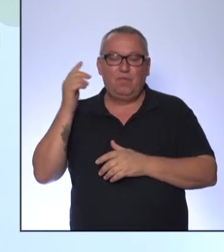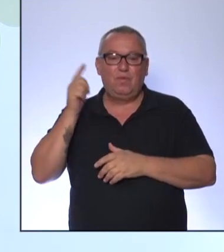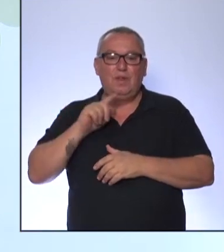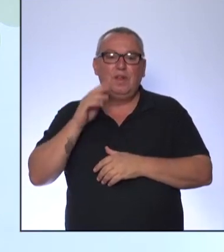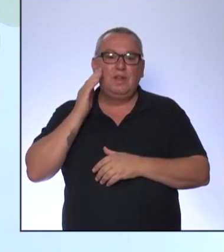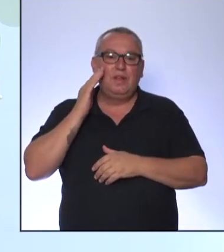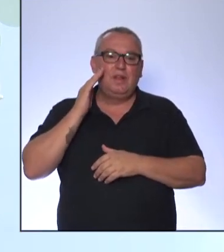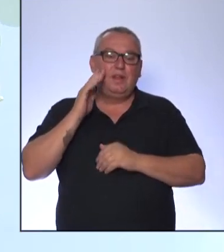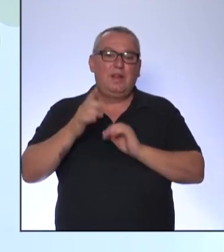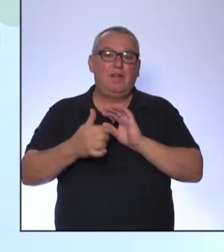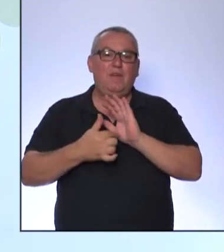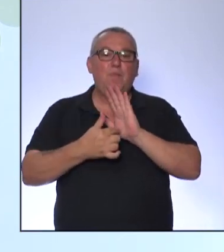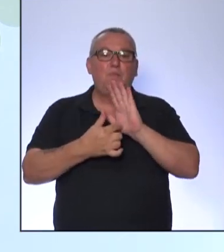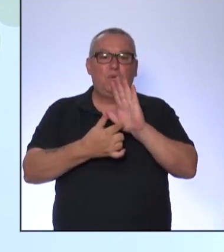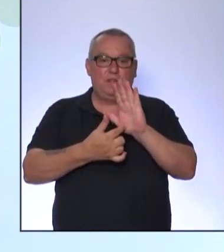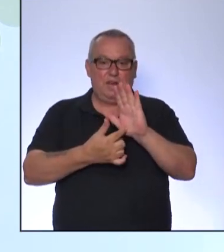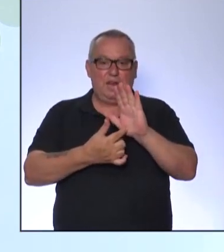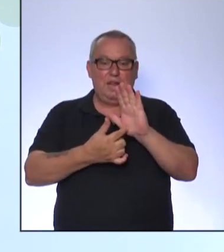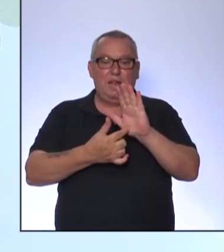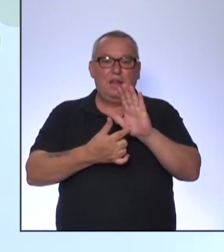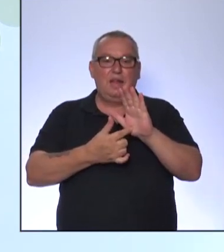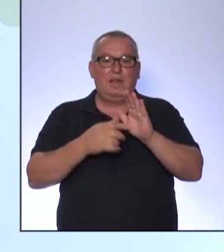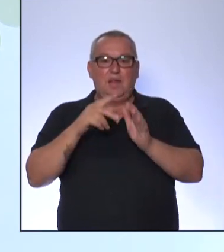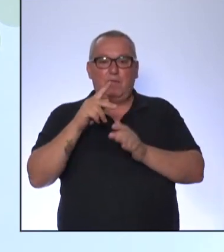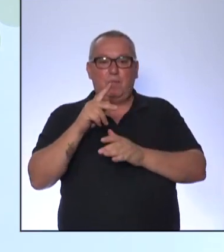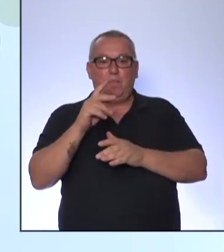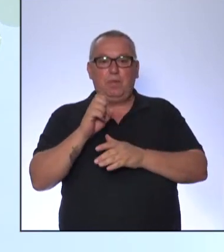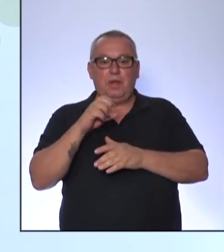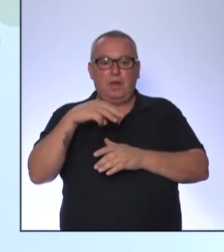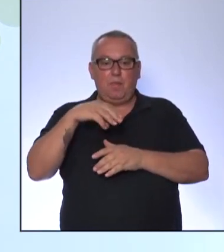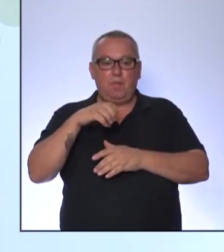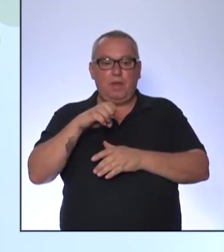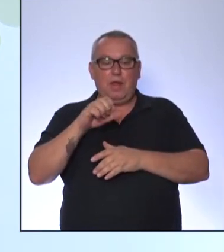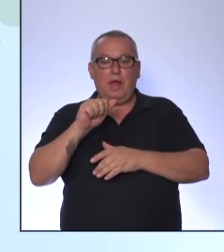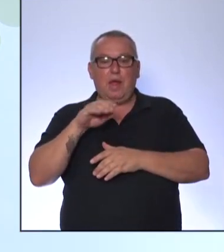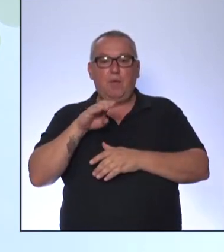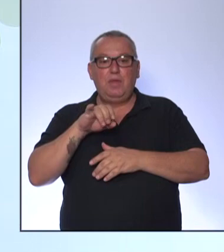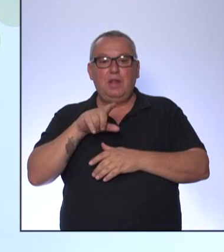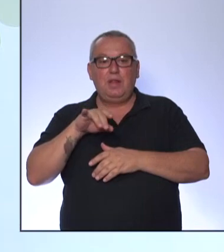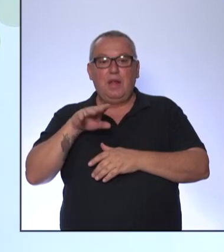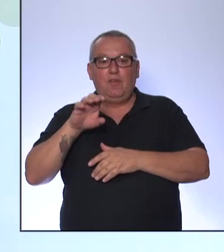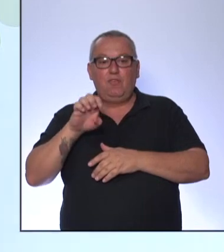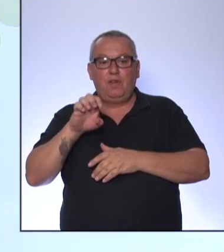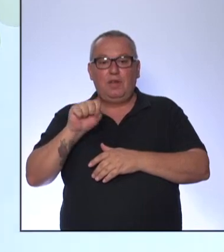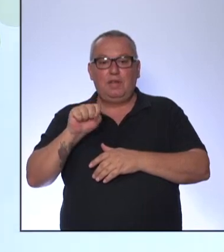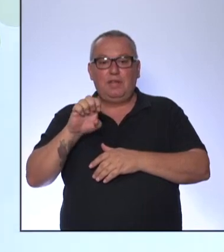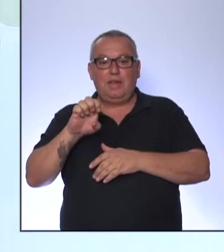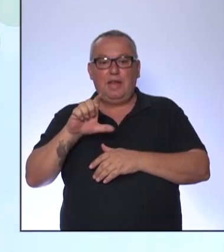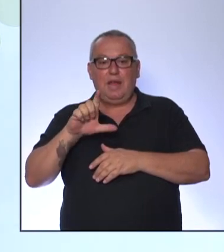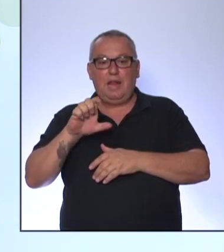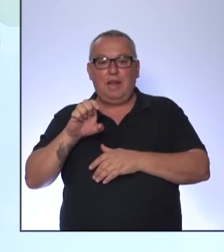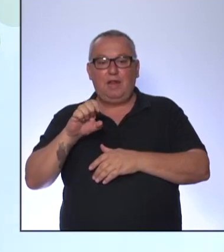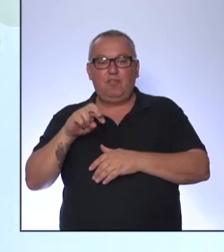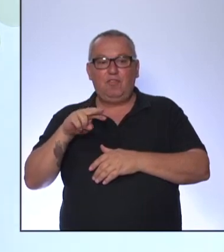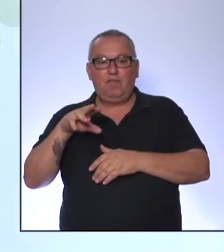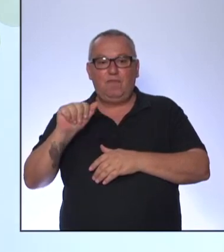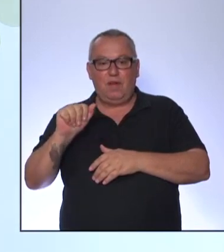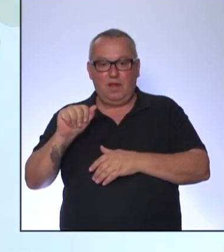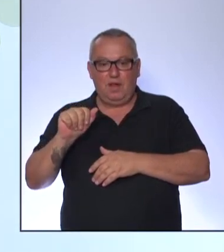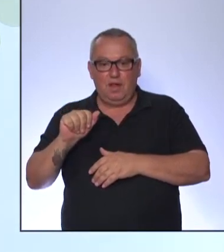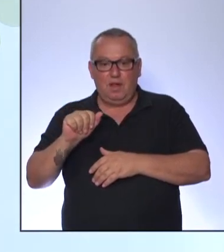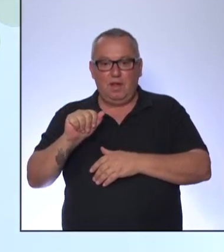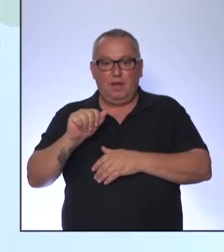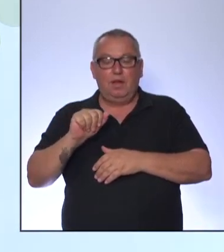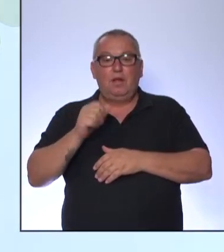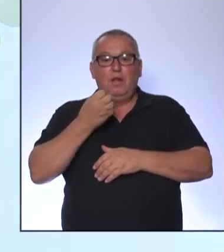vai apresentar essa permeabilidade seletiva. Tudo bem? Vamos lá. Continuando na membrana, vale